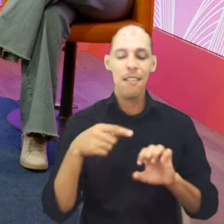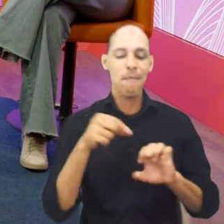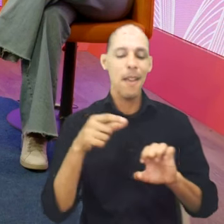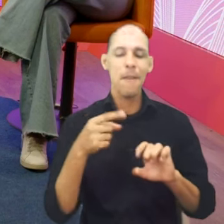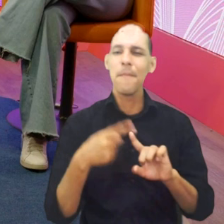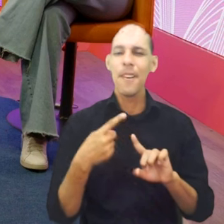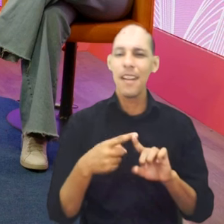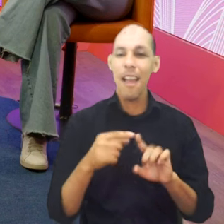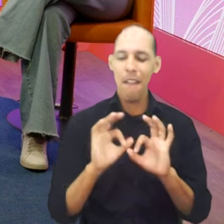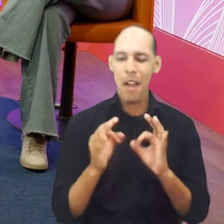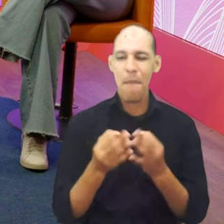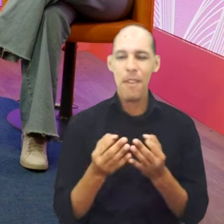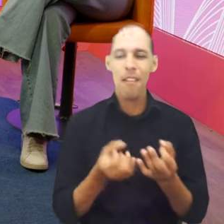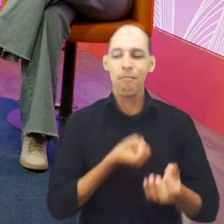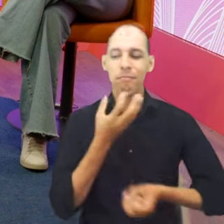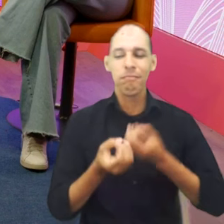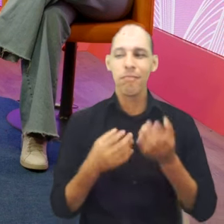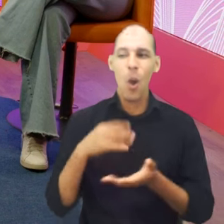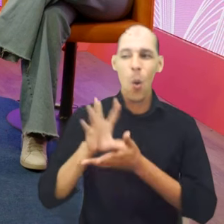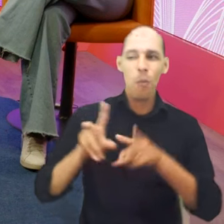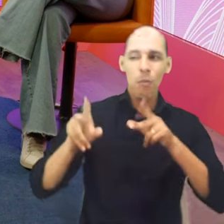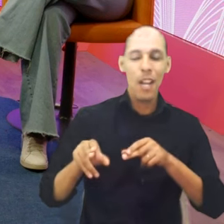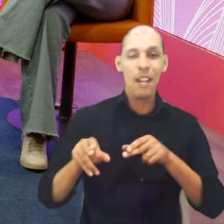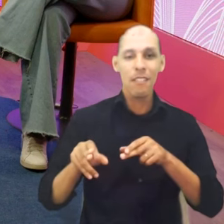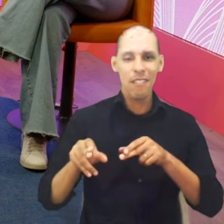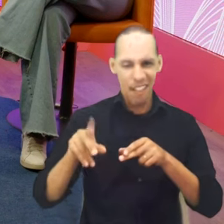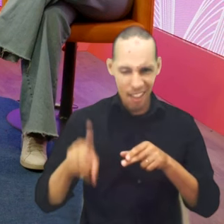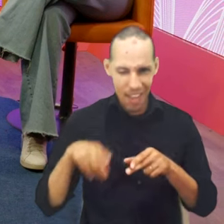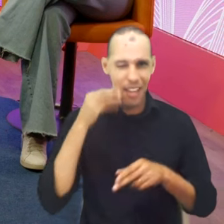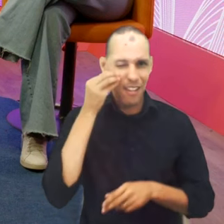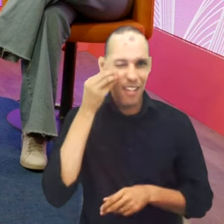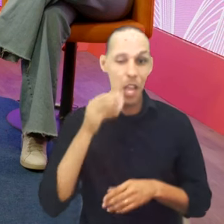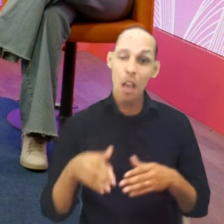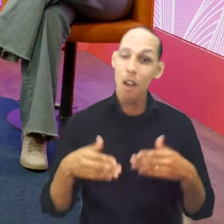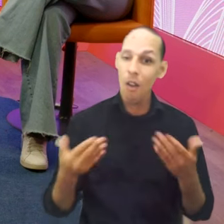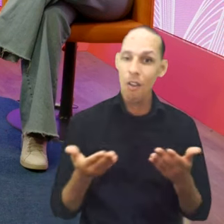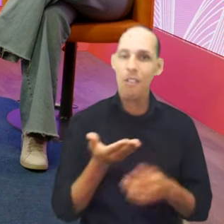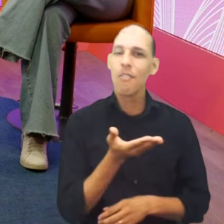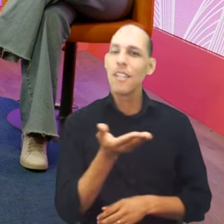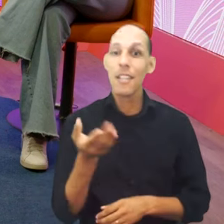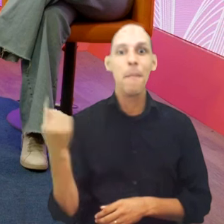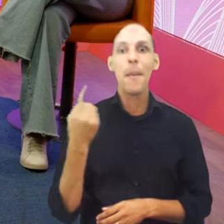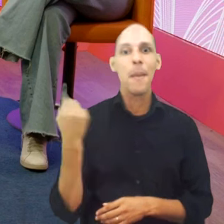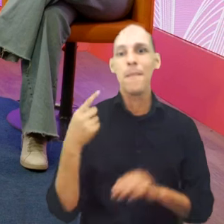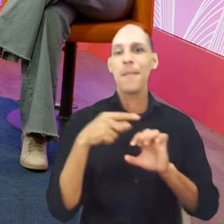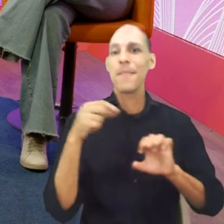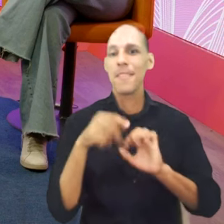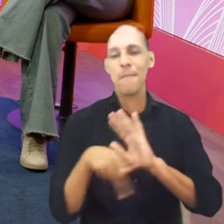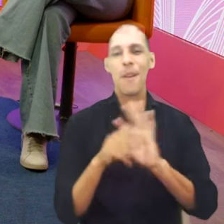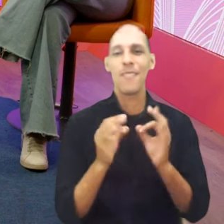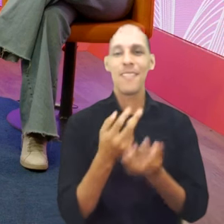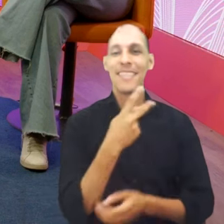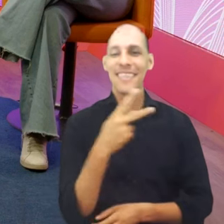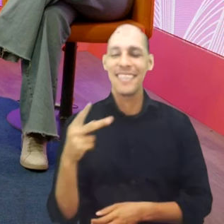inspiração na família, alguém que já trazia, né, essa experiência, ou vocês são as primeiras empreendedoras da